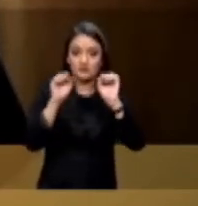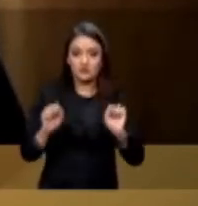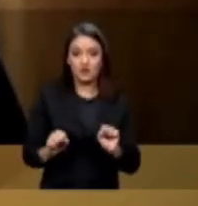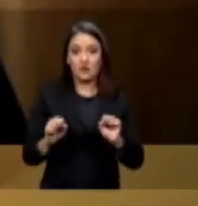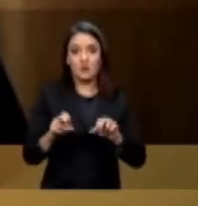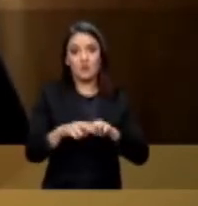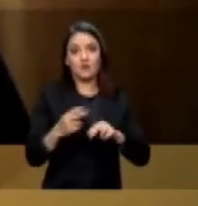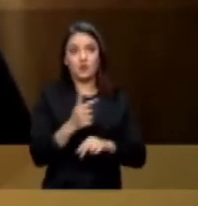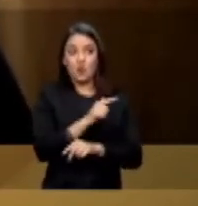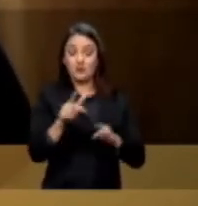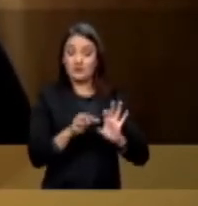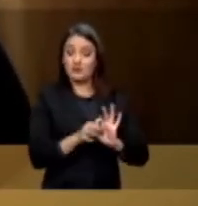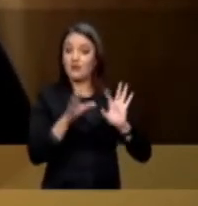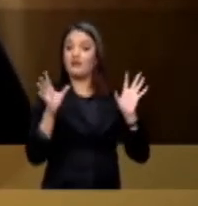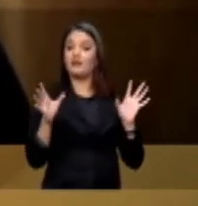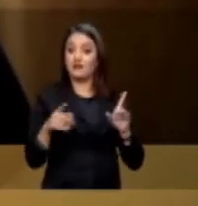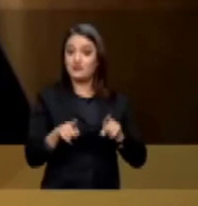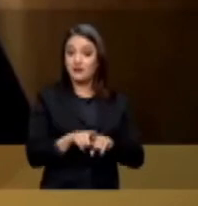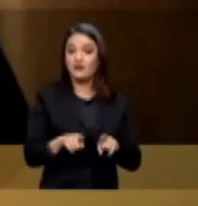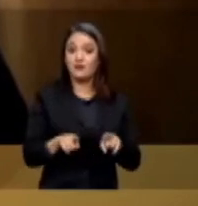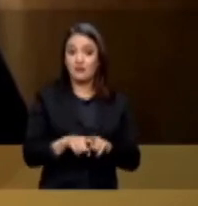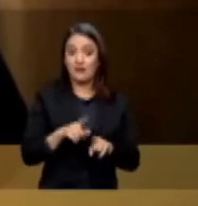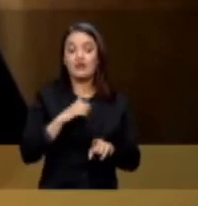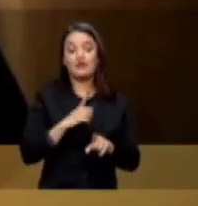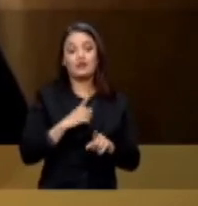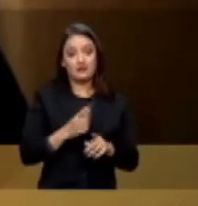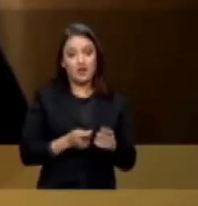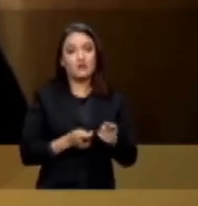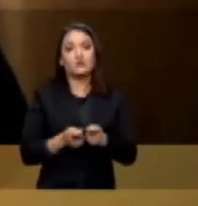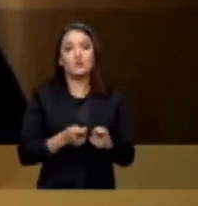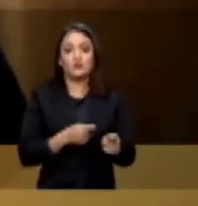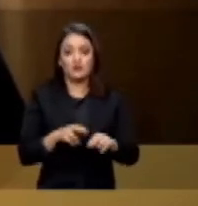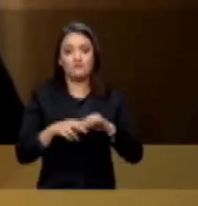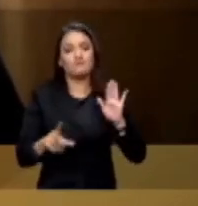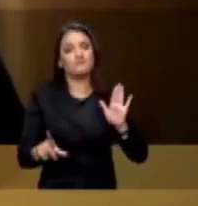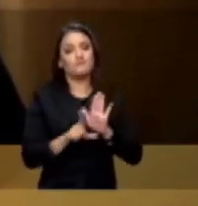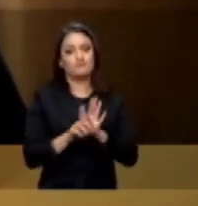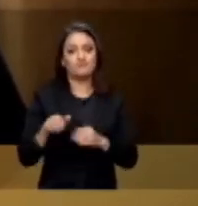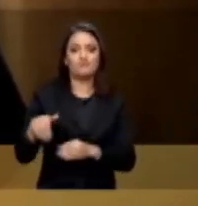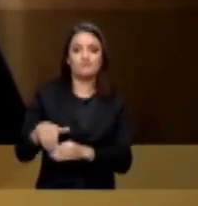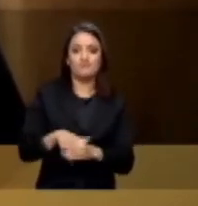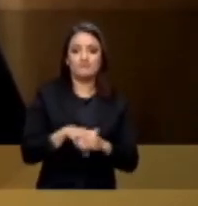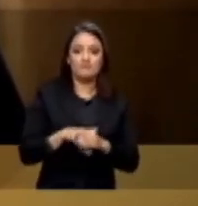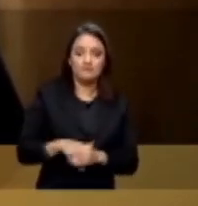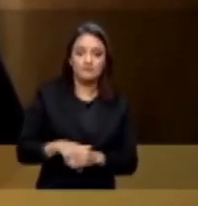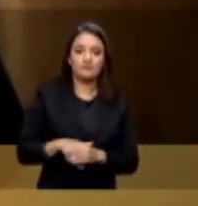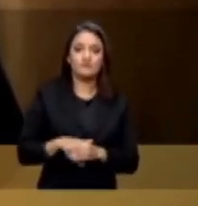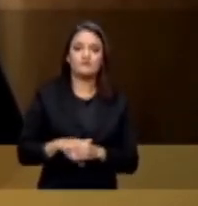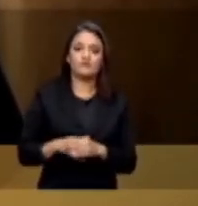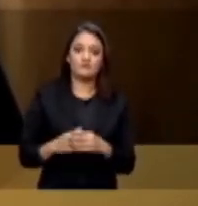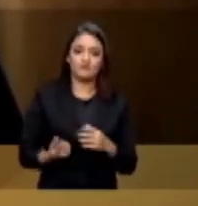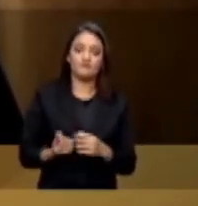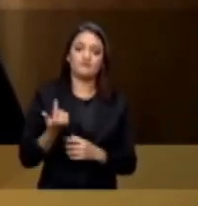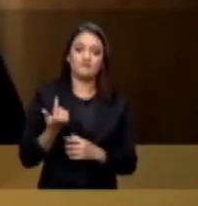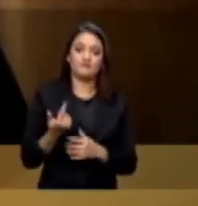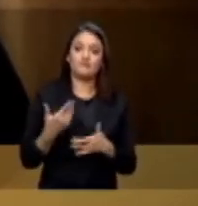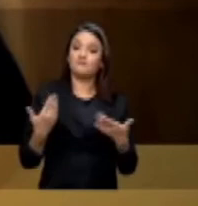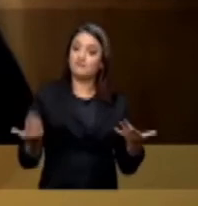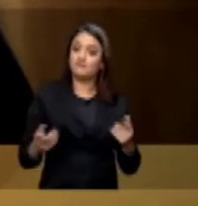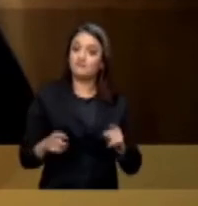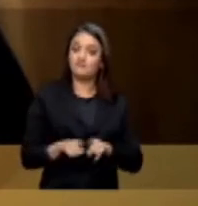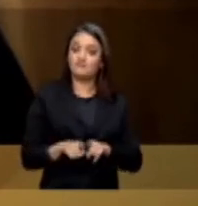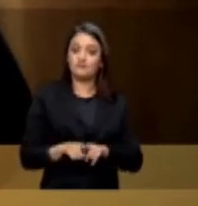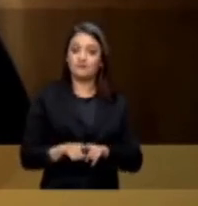liberdades fundamentais que também são restringidas pela legislação eleitoral no financiamento público para elas,